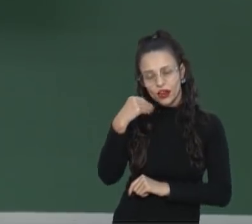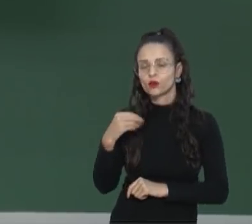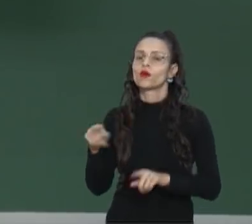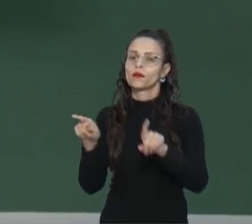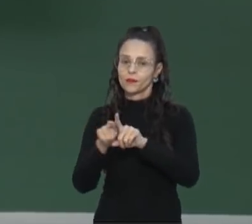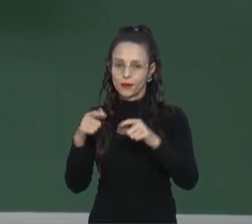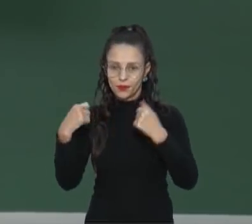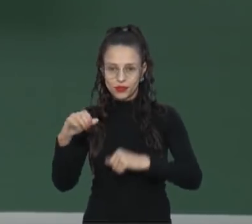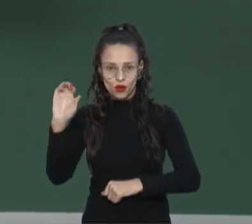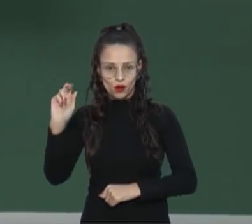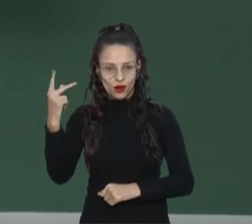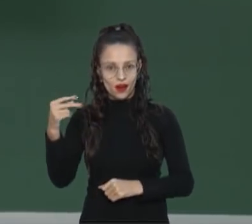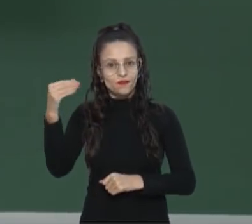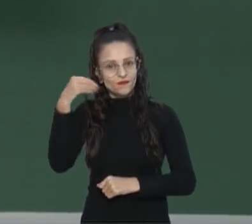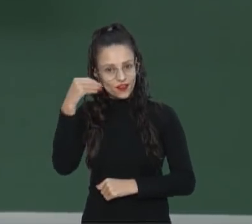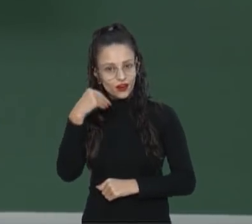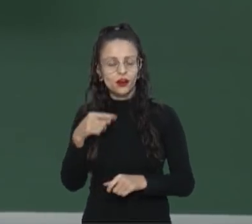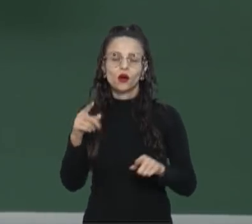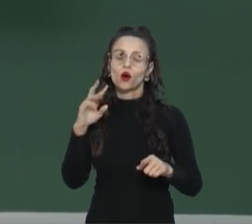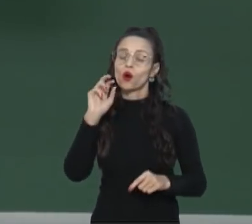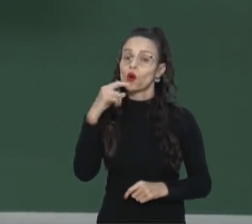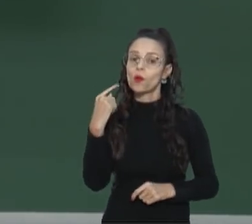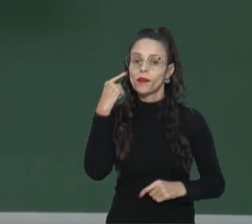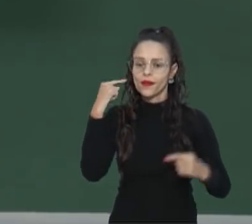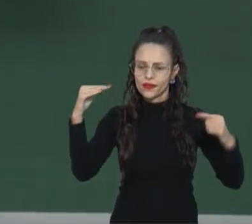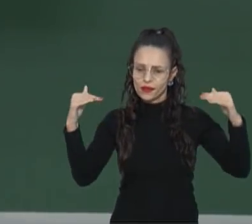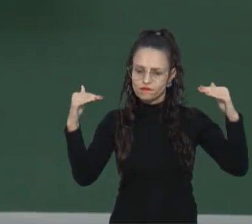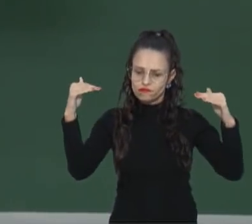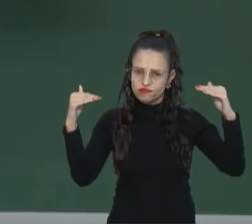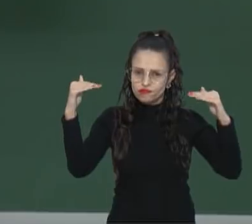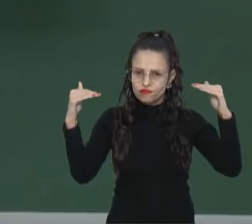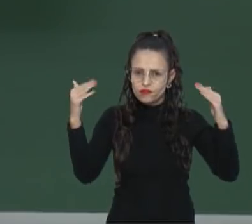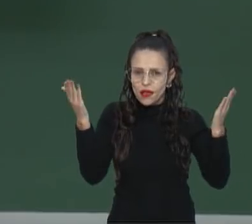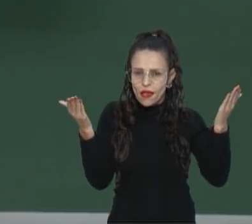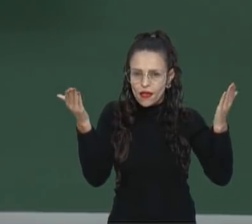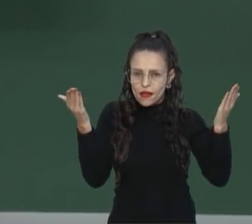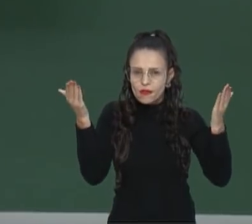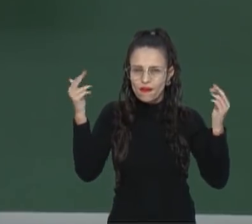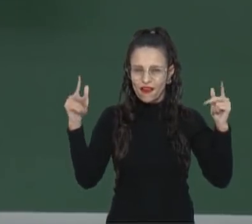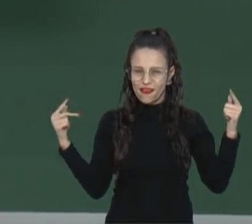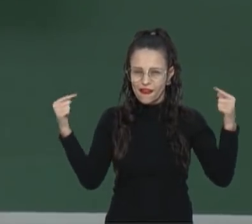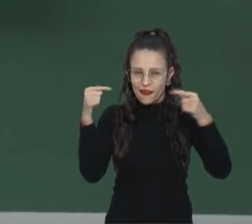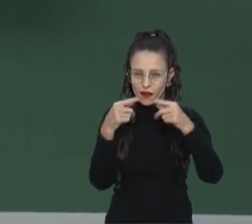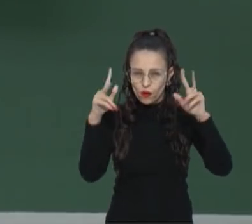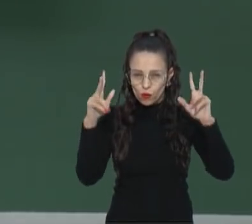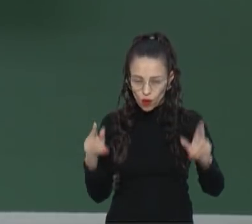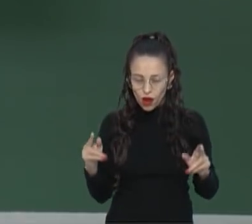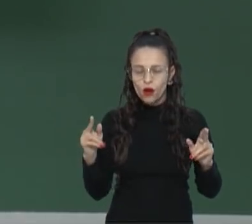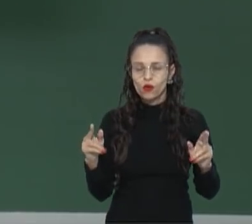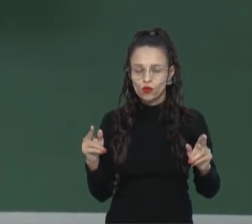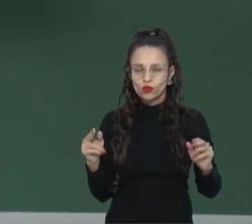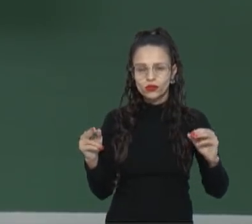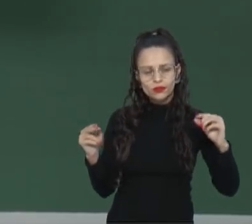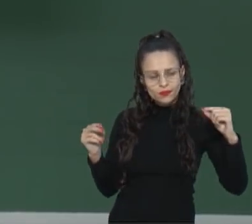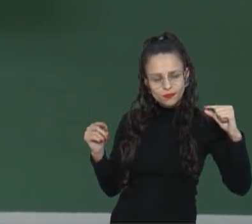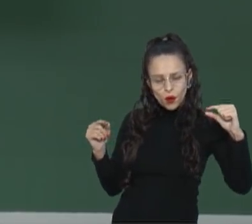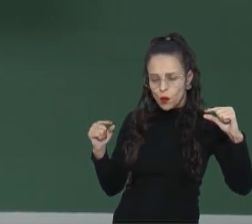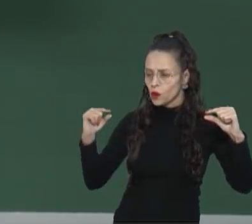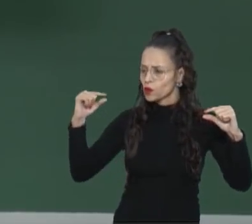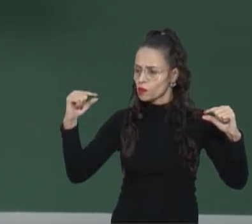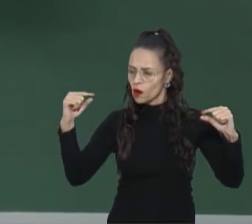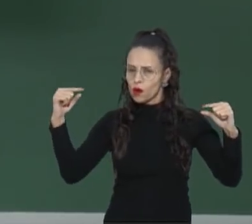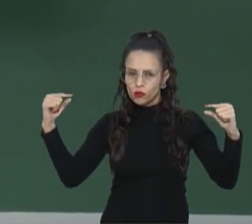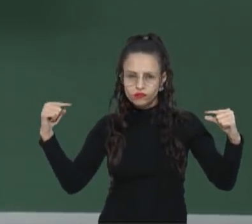Ou compensar nas quantidades. Um ácido fraco, um monte de ácido para um pouquinho de base